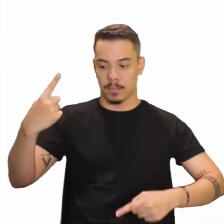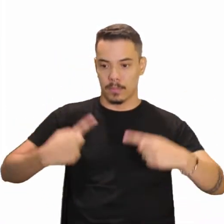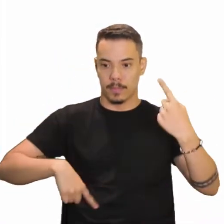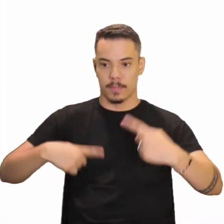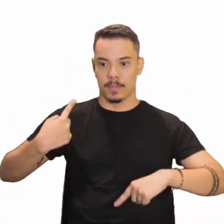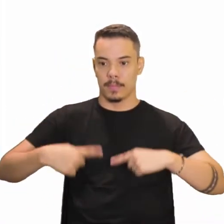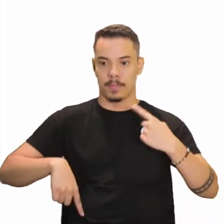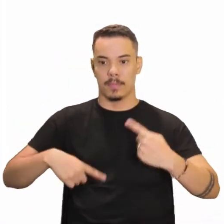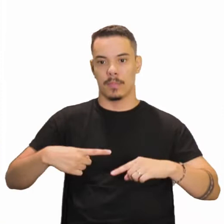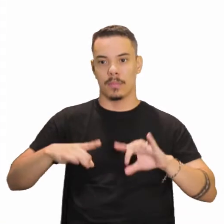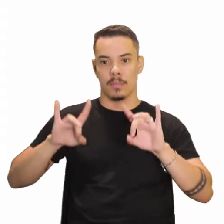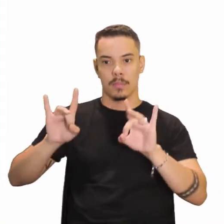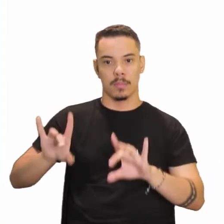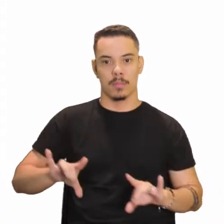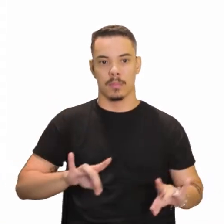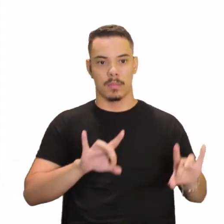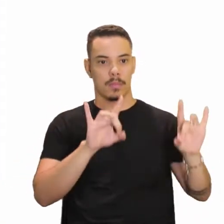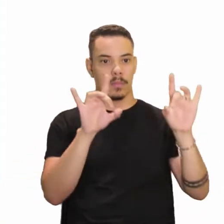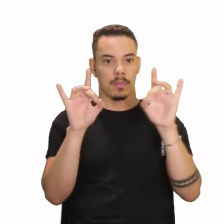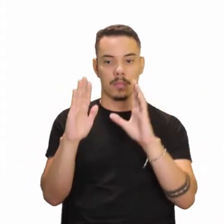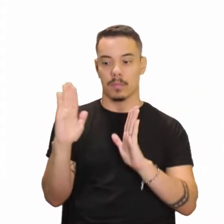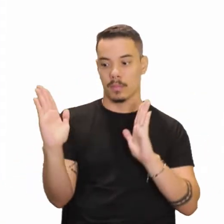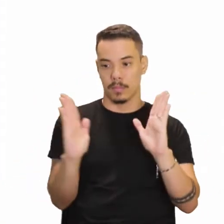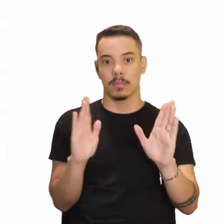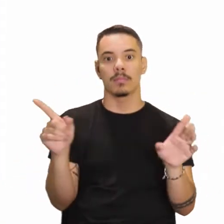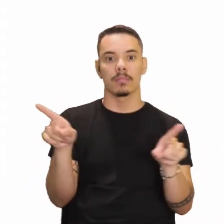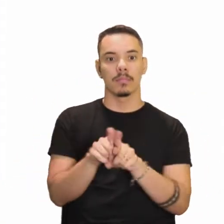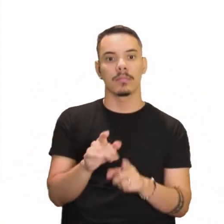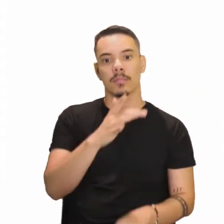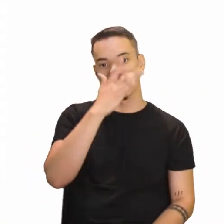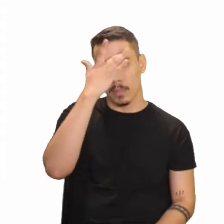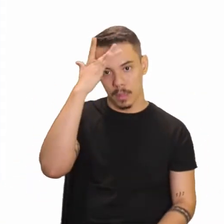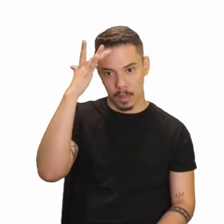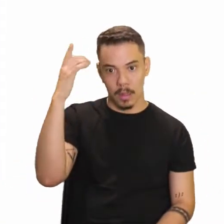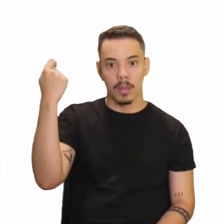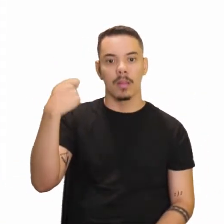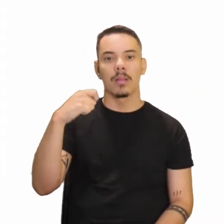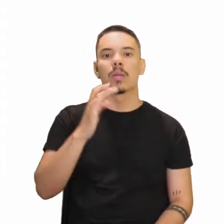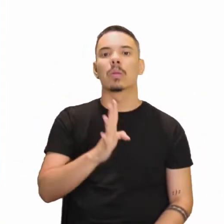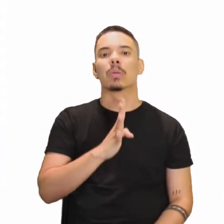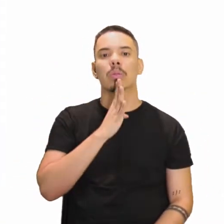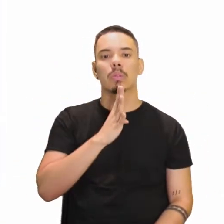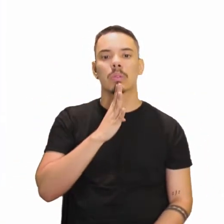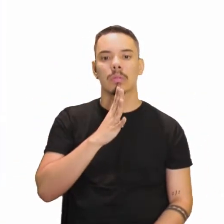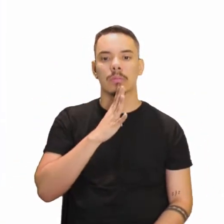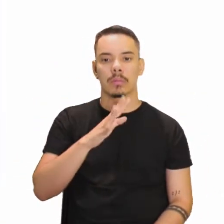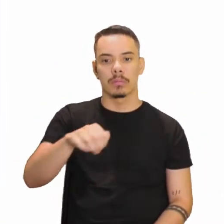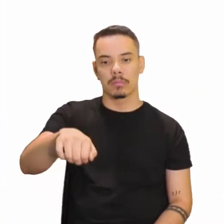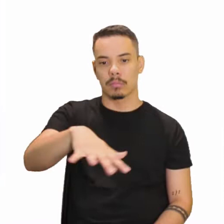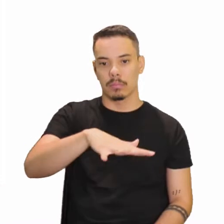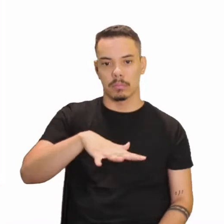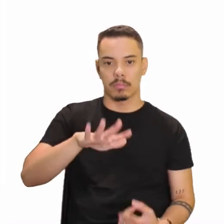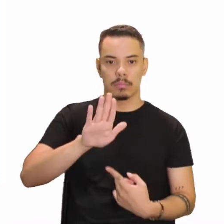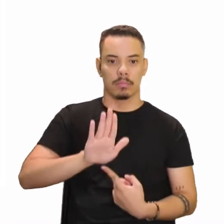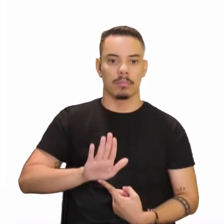específica de uma época e exige do leitor conhecimento sobre sua situação exposta